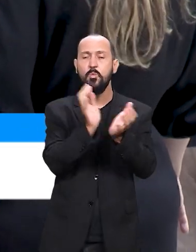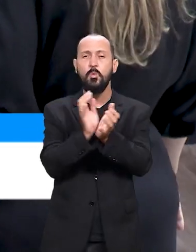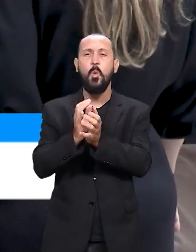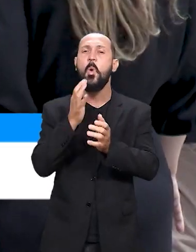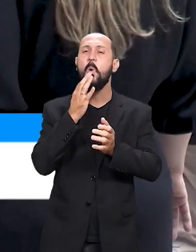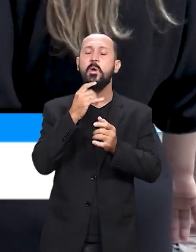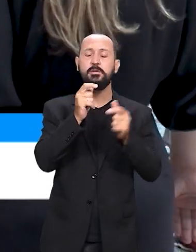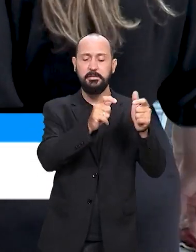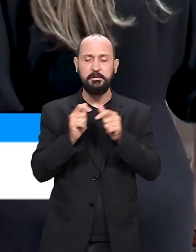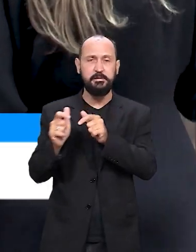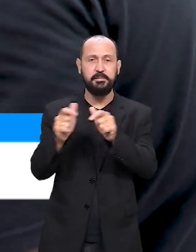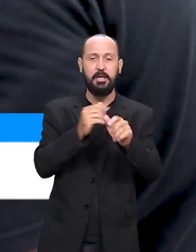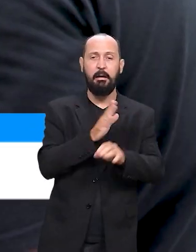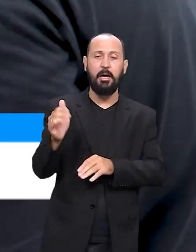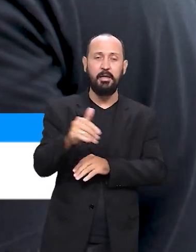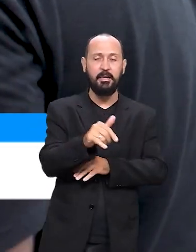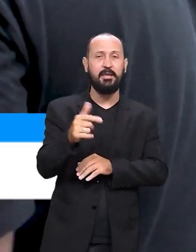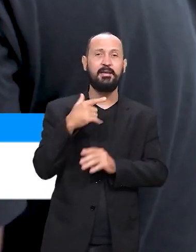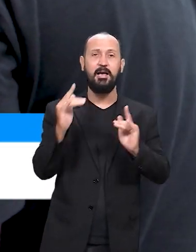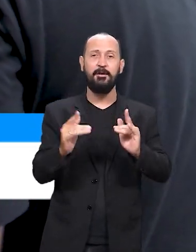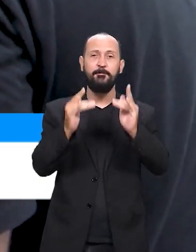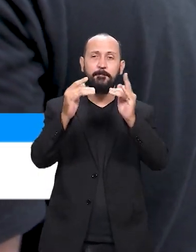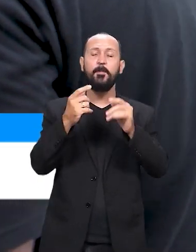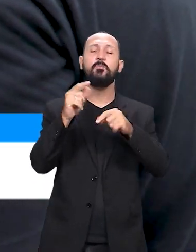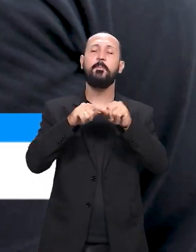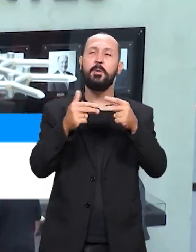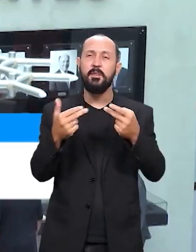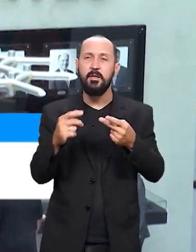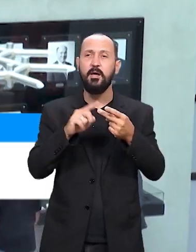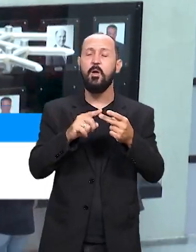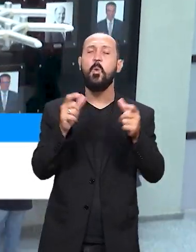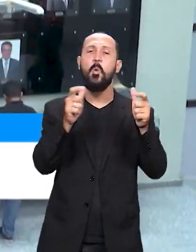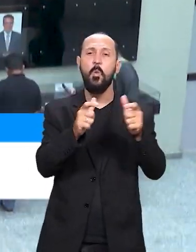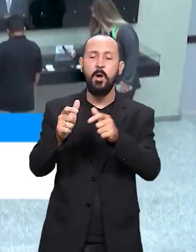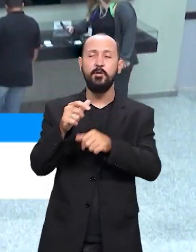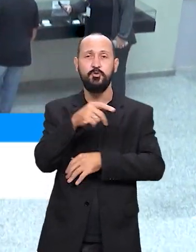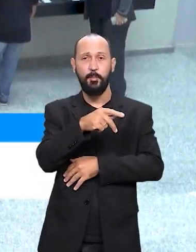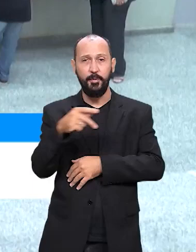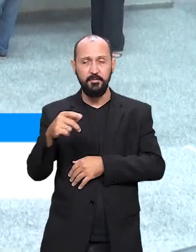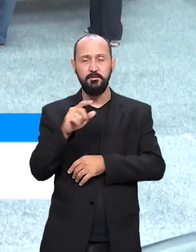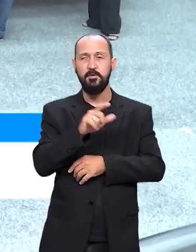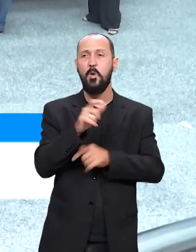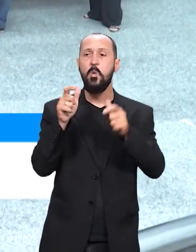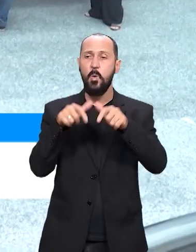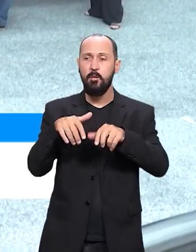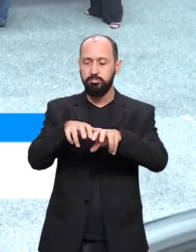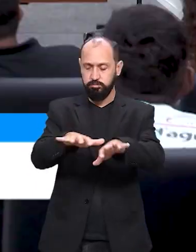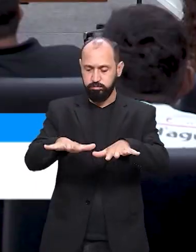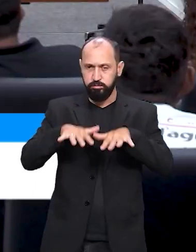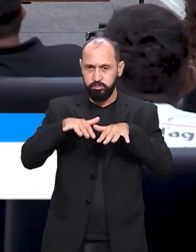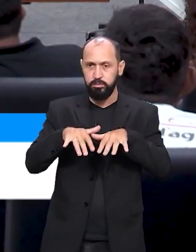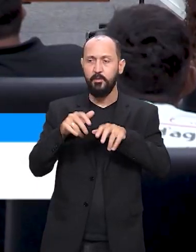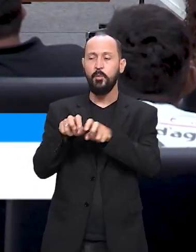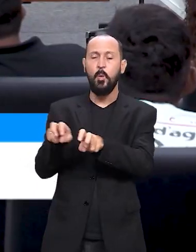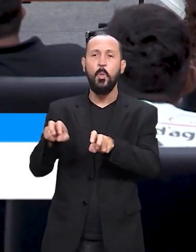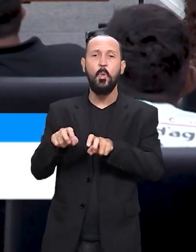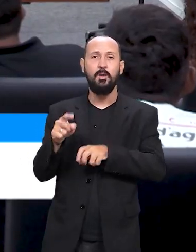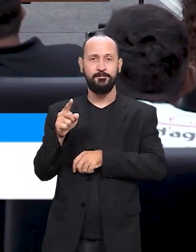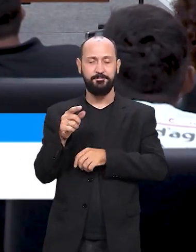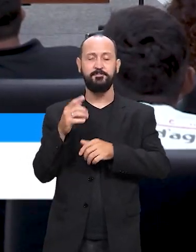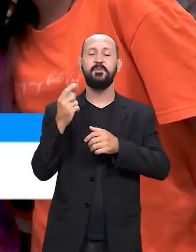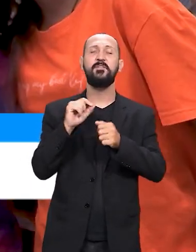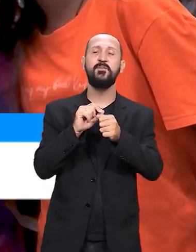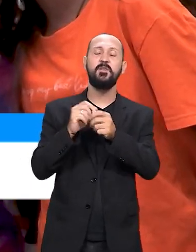grupo conheceu as principais dependências do Palácio Guaicurus, como o acervo material, a galeria de presidentes e os plenários Júlio Maia e